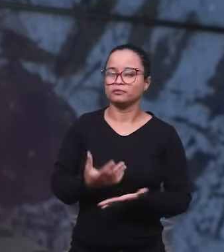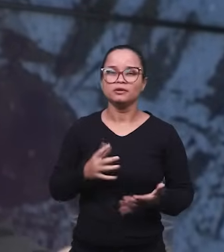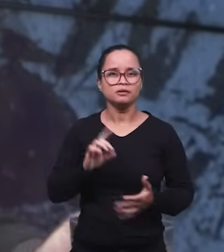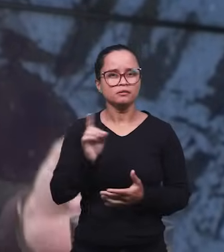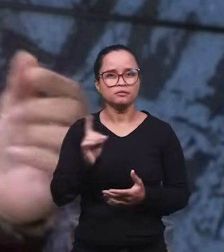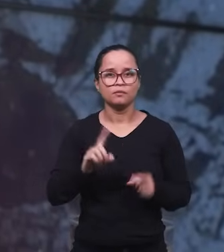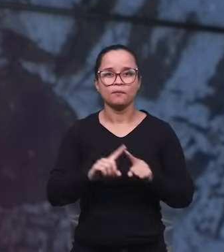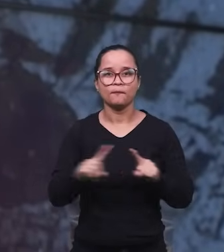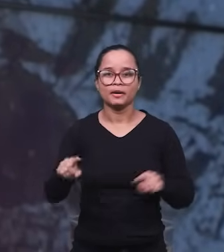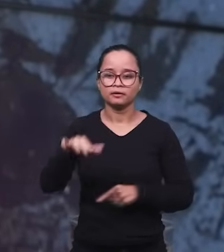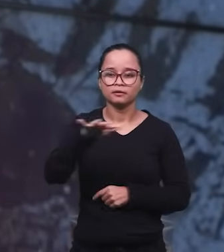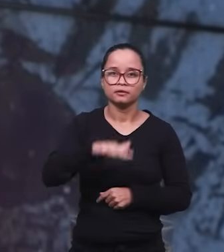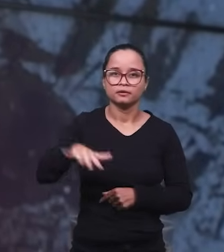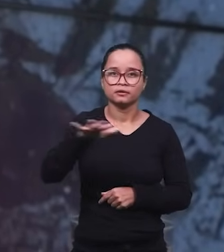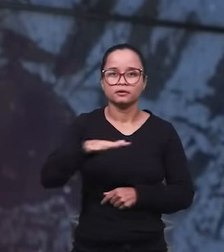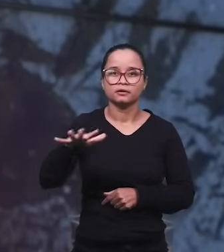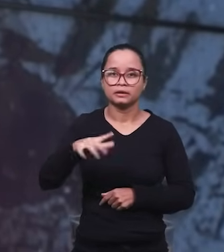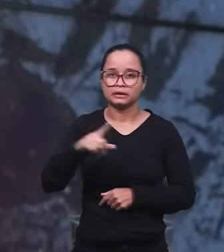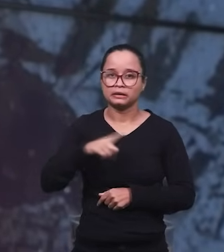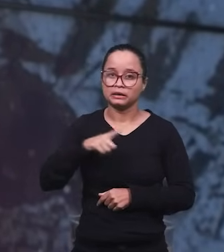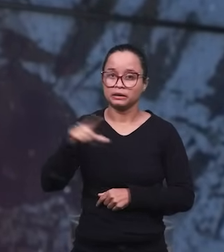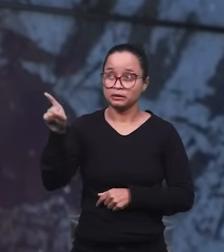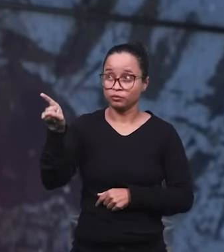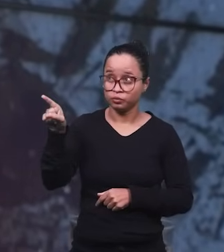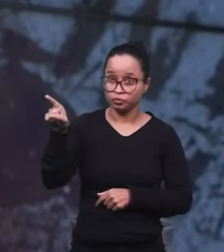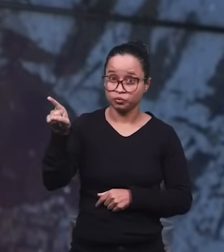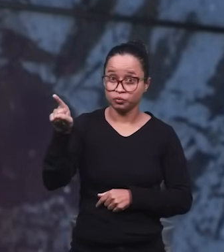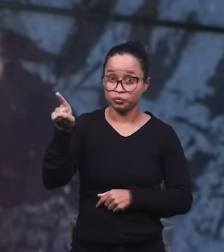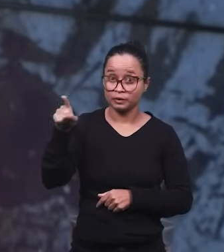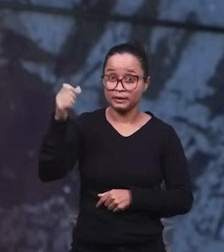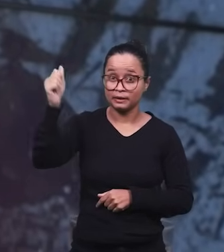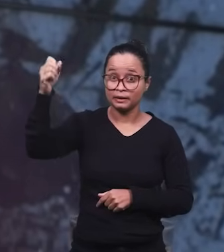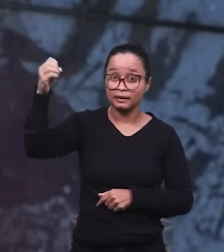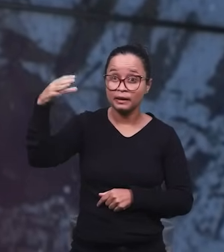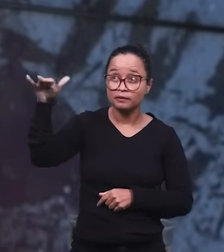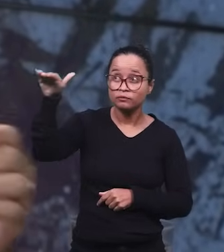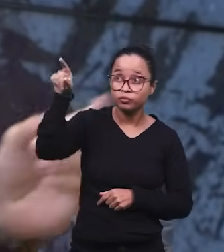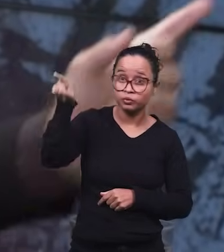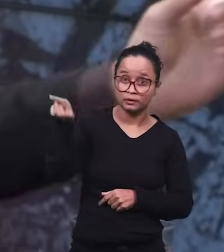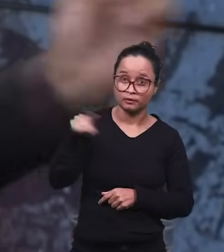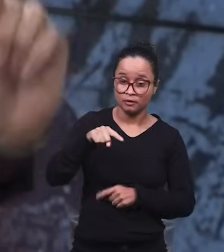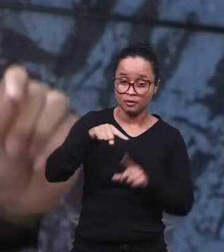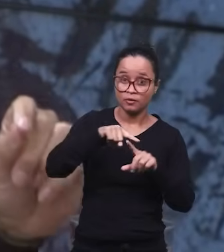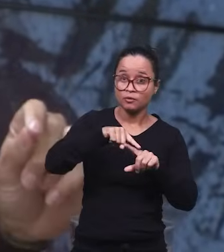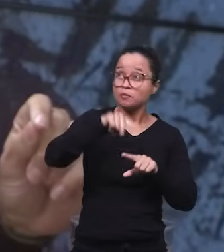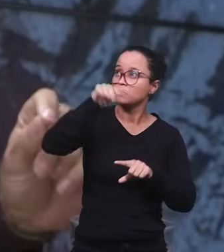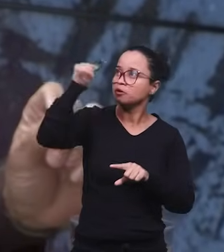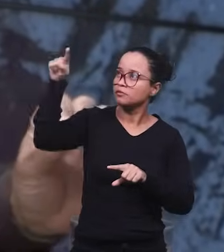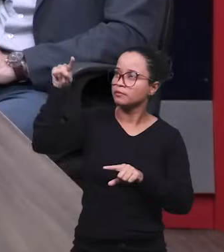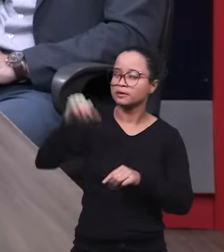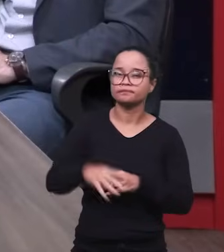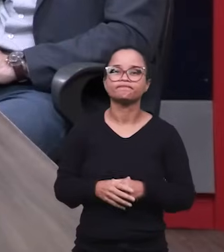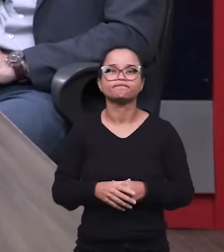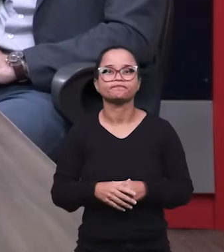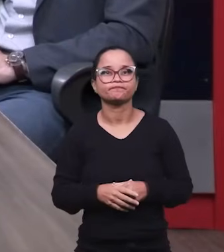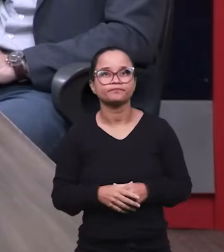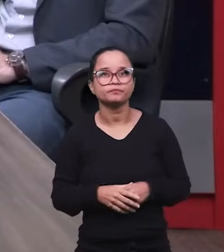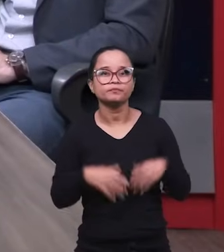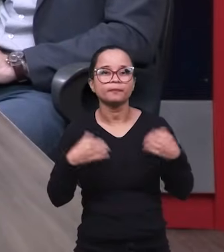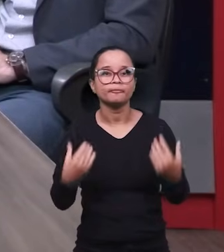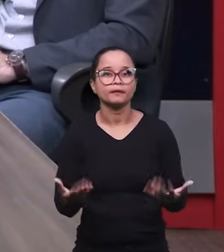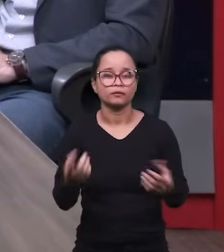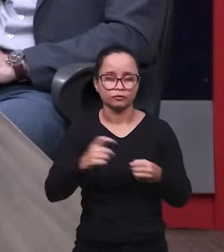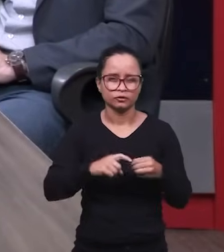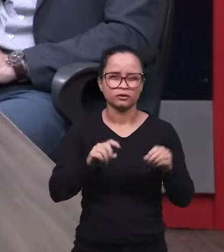ia ver se ela fizesse curva, havia uma força, que é a força gravitacional. Então voltando aqui, quando